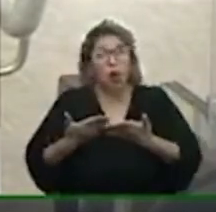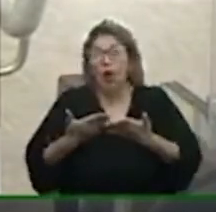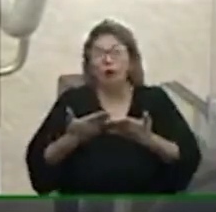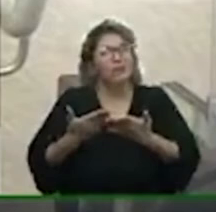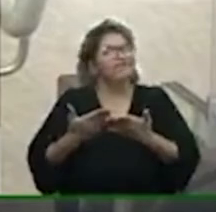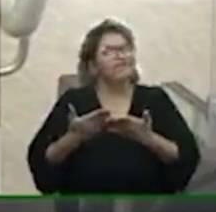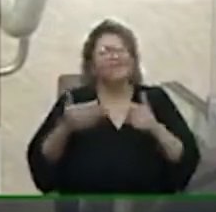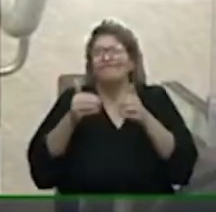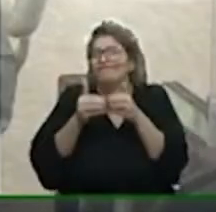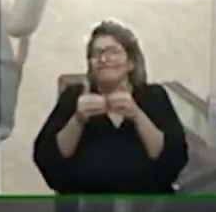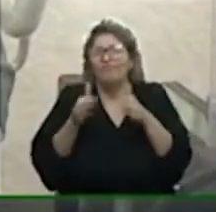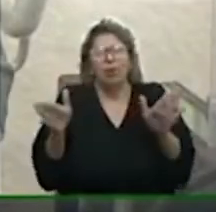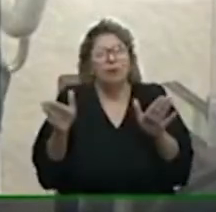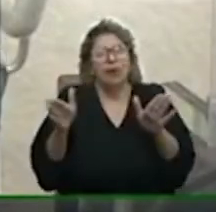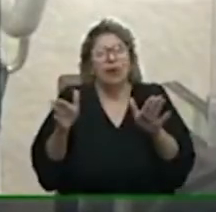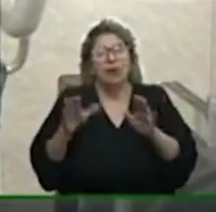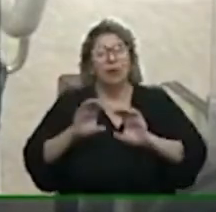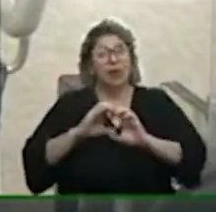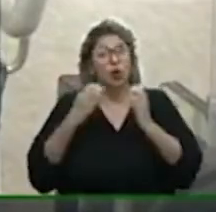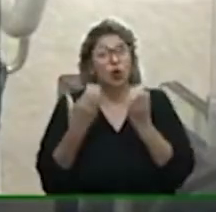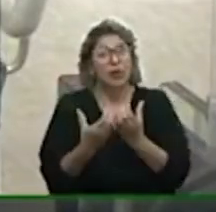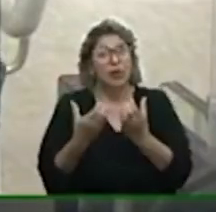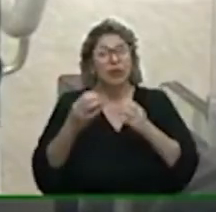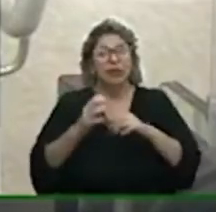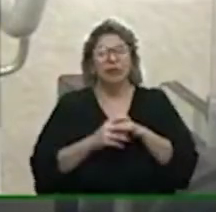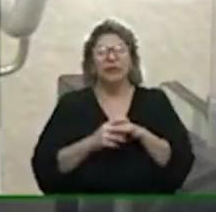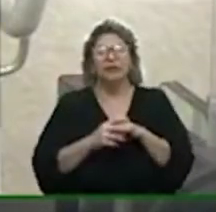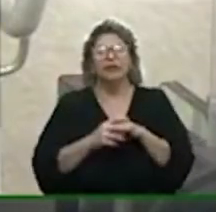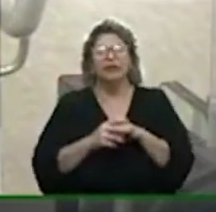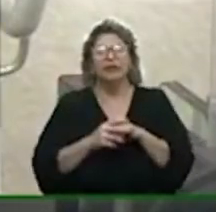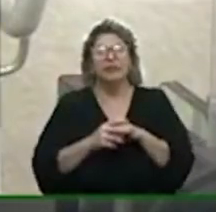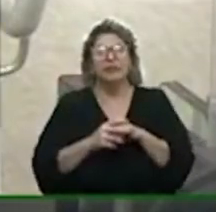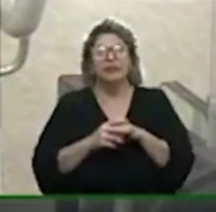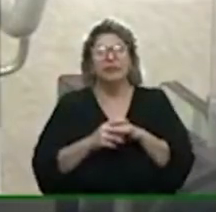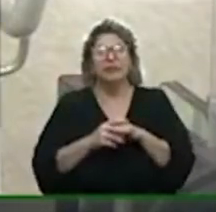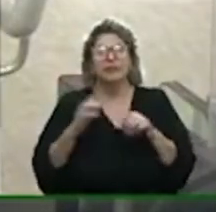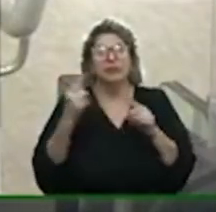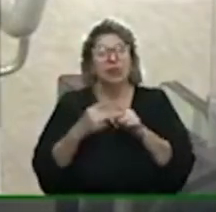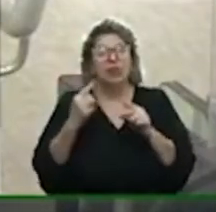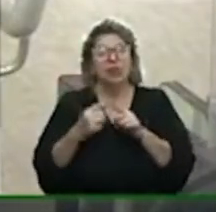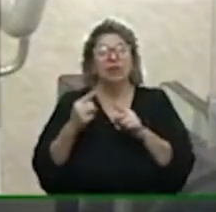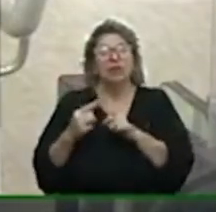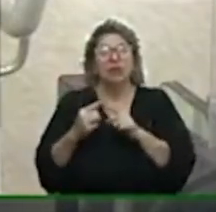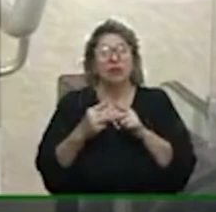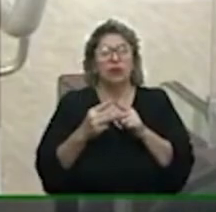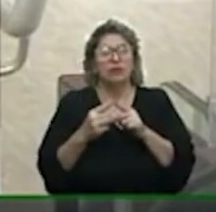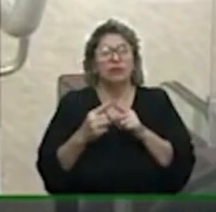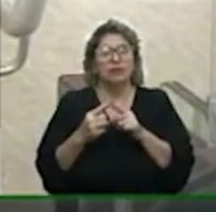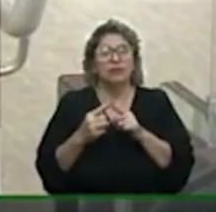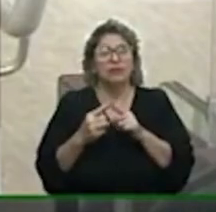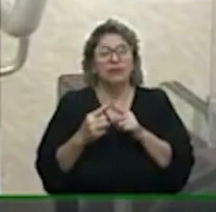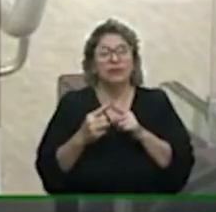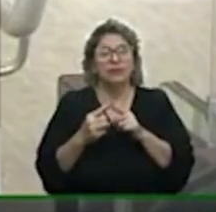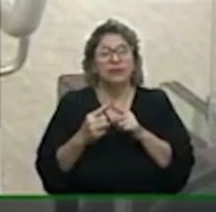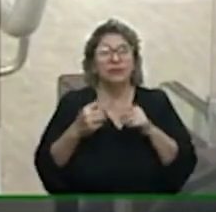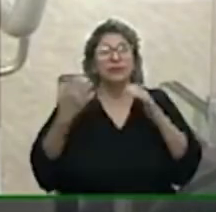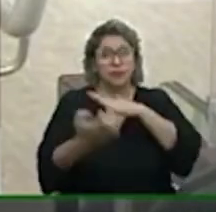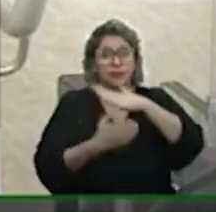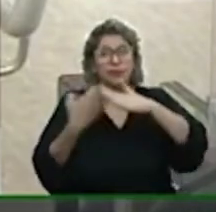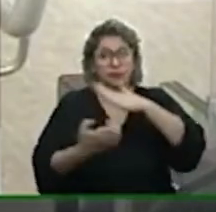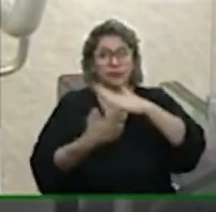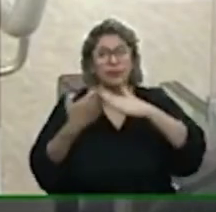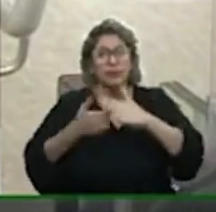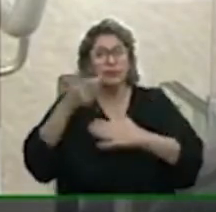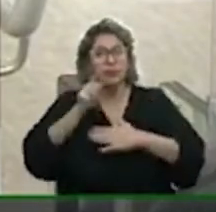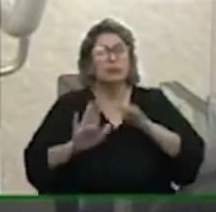não esteja aberta para a comunidade escolar teve um certame há pouco tempo eu tenho aqui o nome da empresa